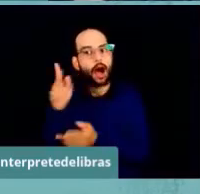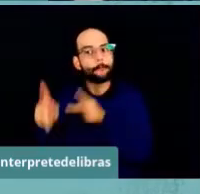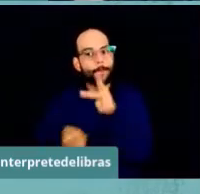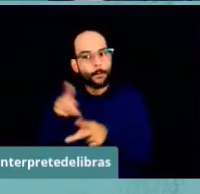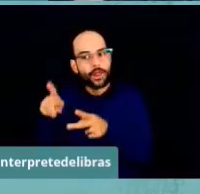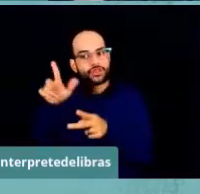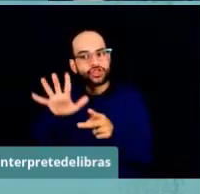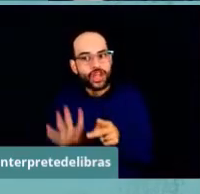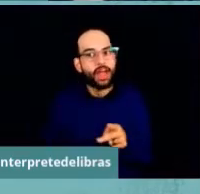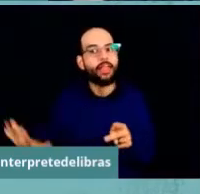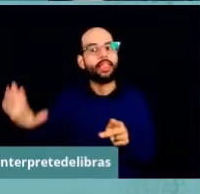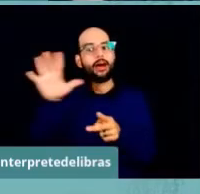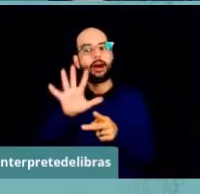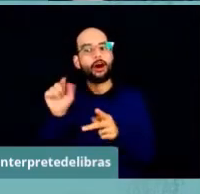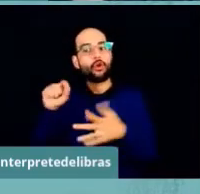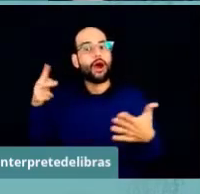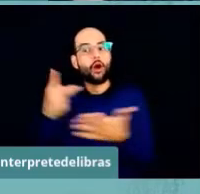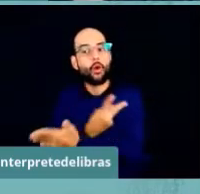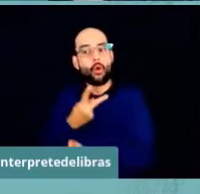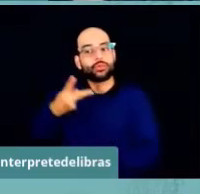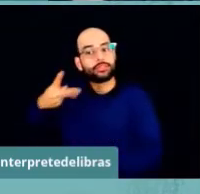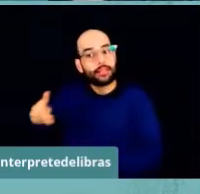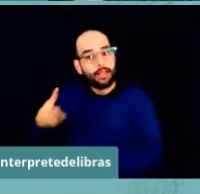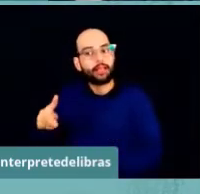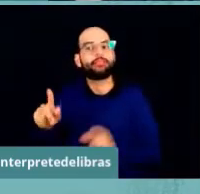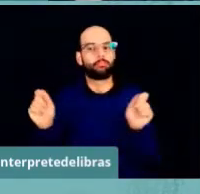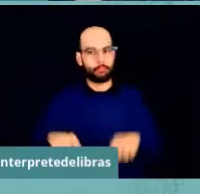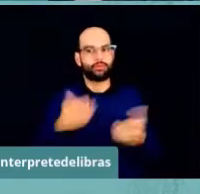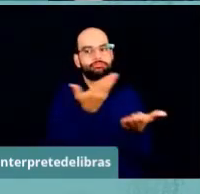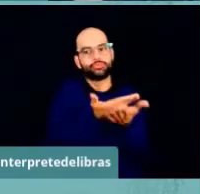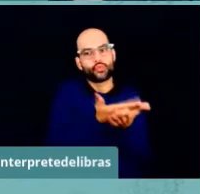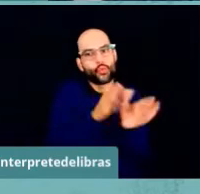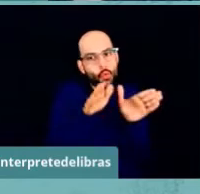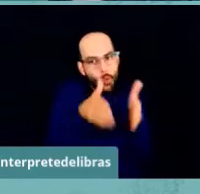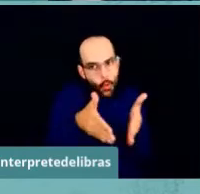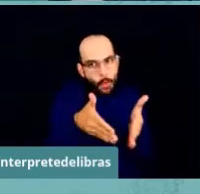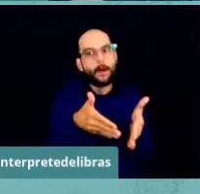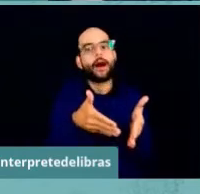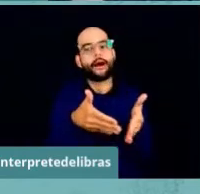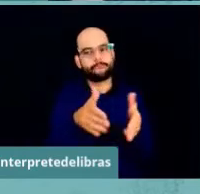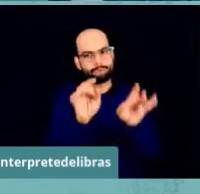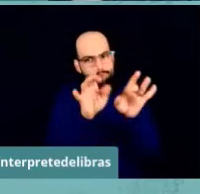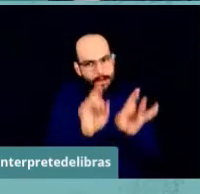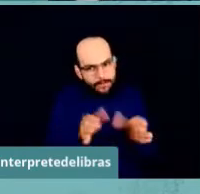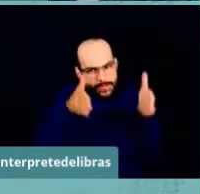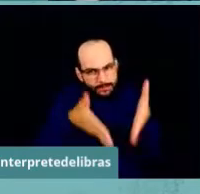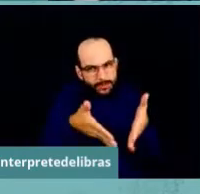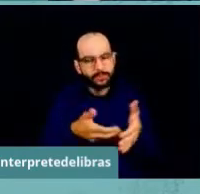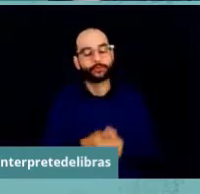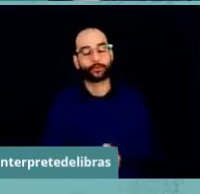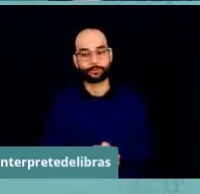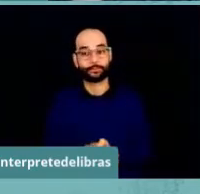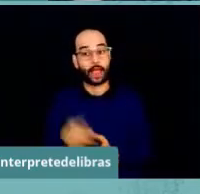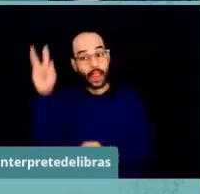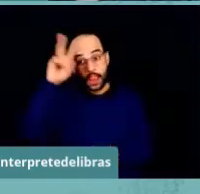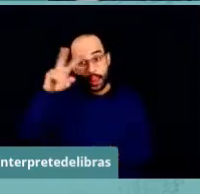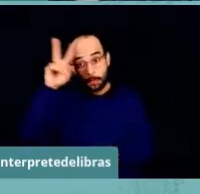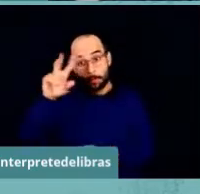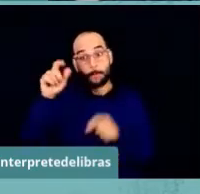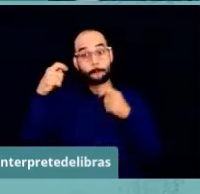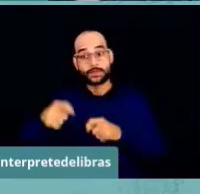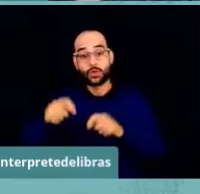estudar em grupos mais específicos. Lembrando que todas essas pessoas são